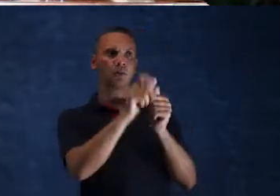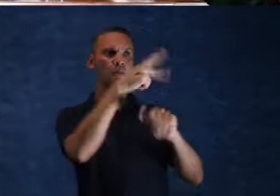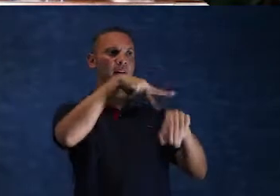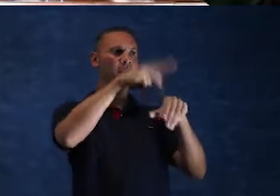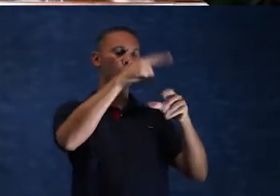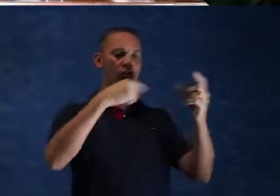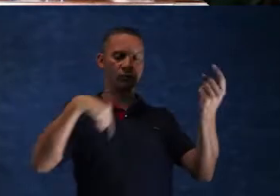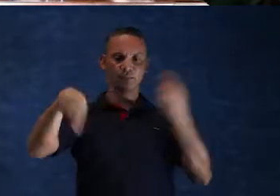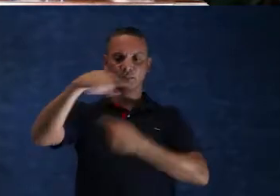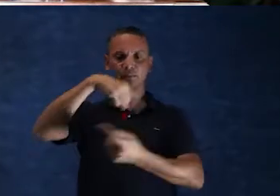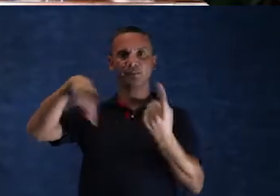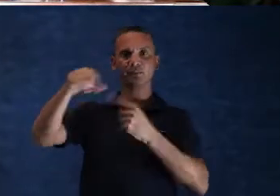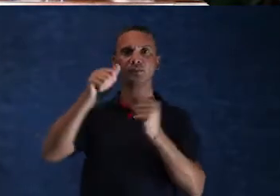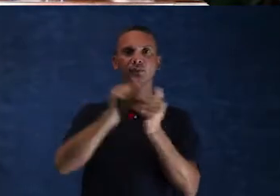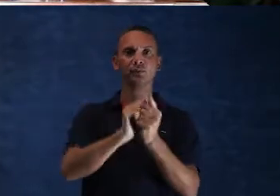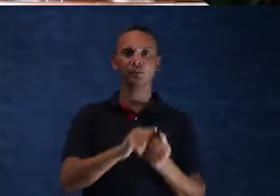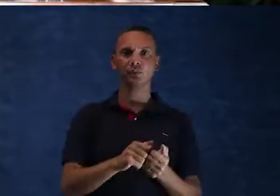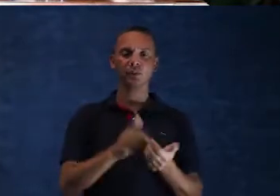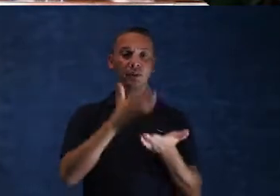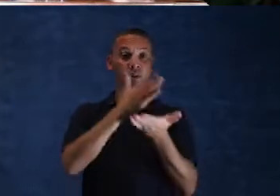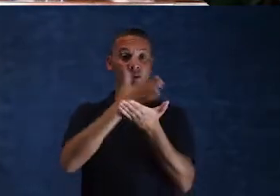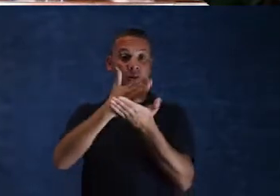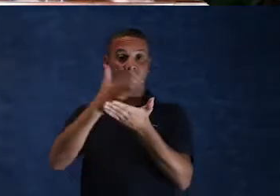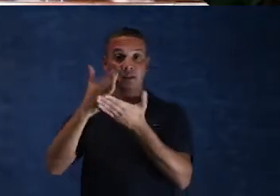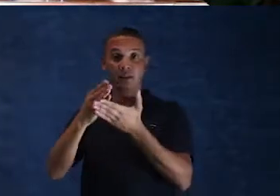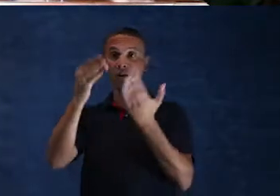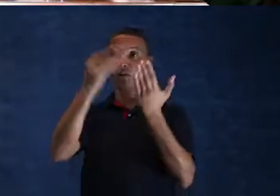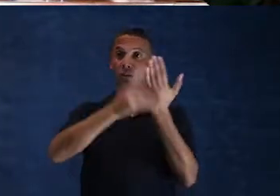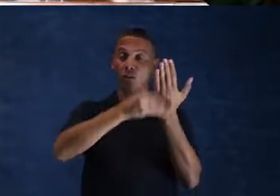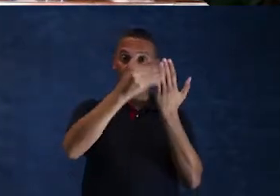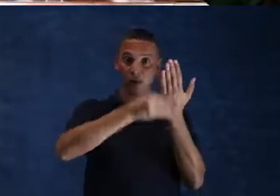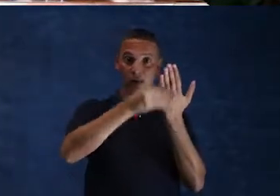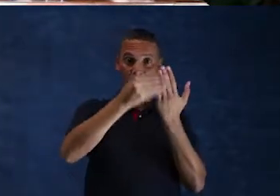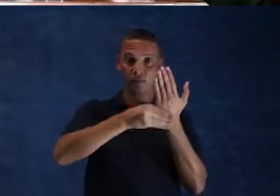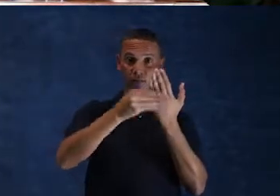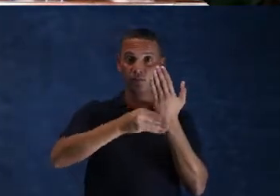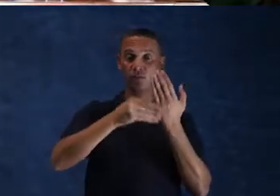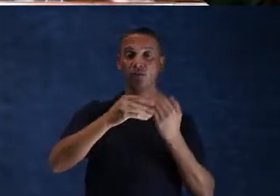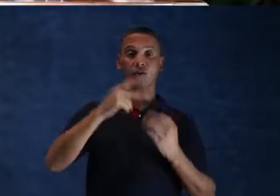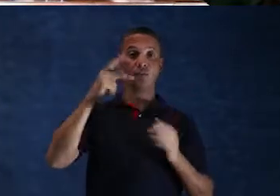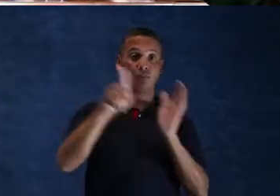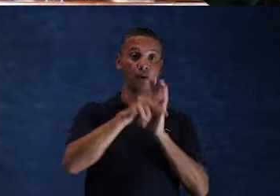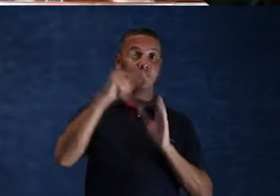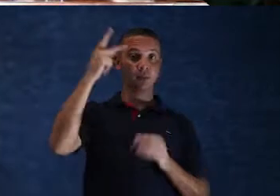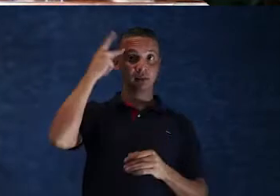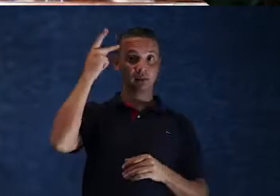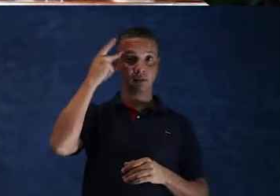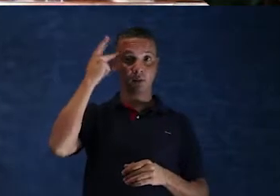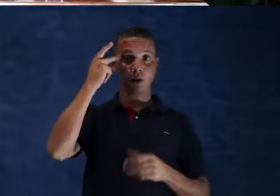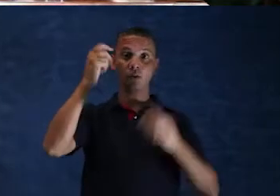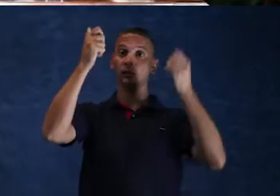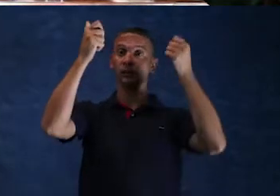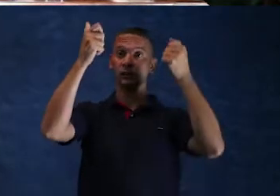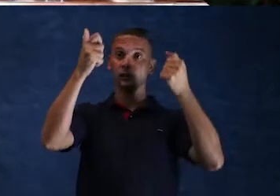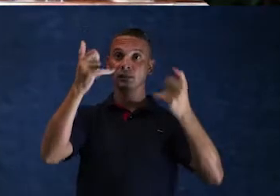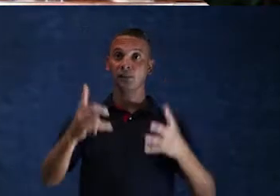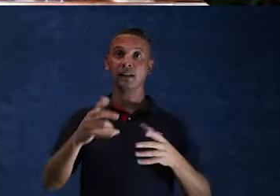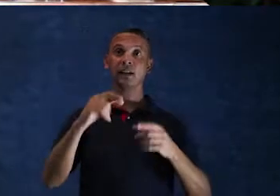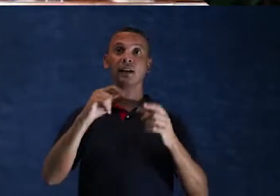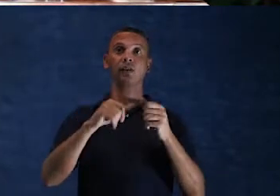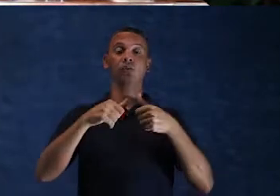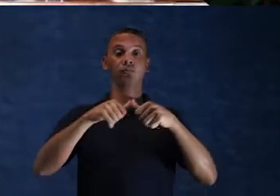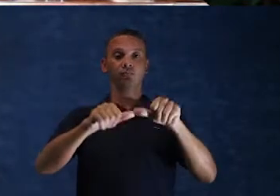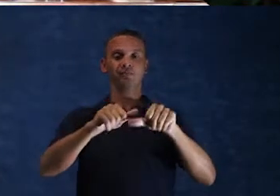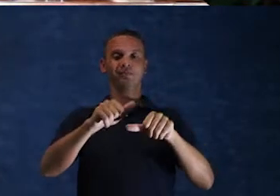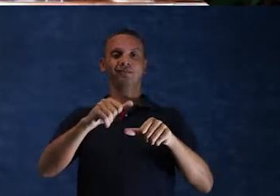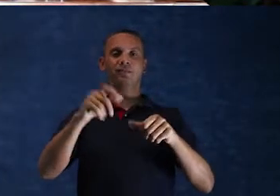o alheio. As subdivisões dessa coletânea de São Paulo ampliam a condição do Estado